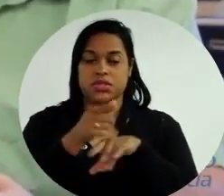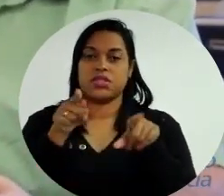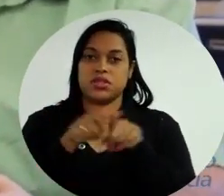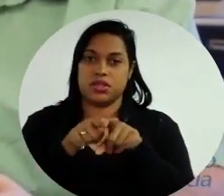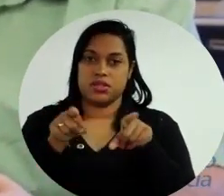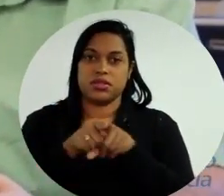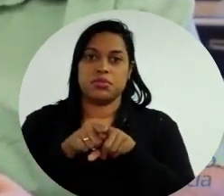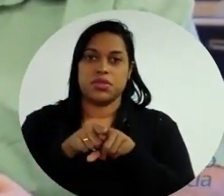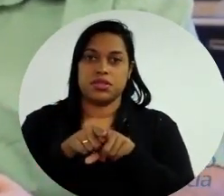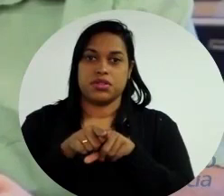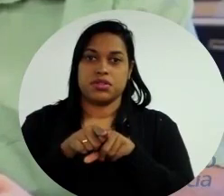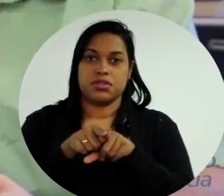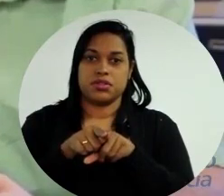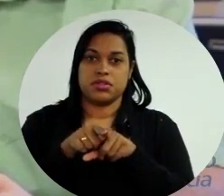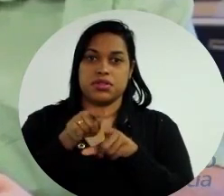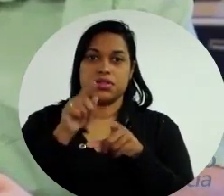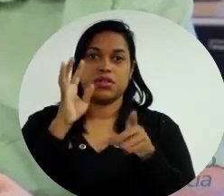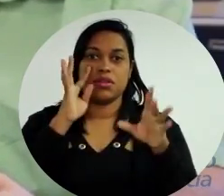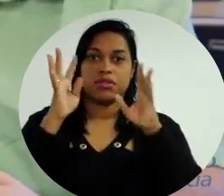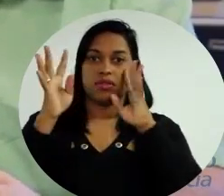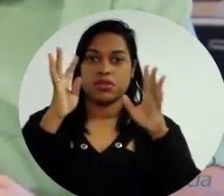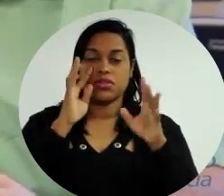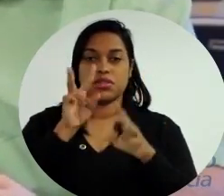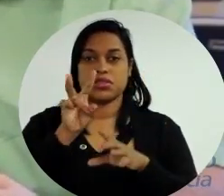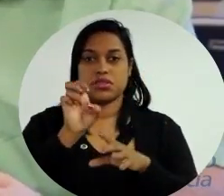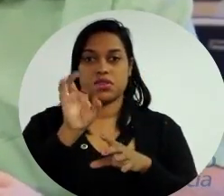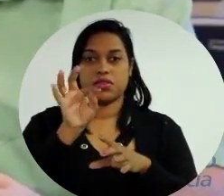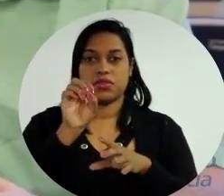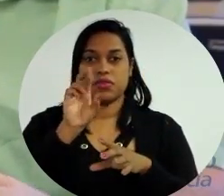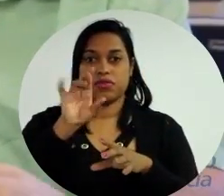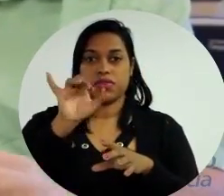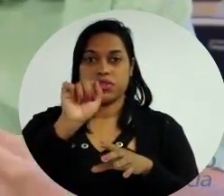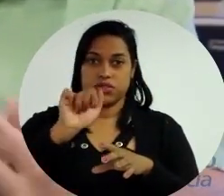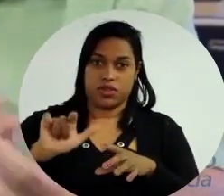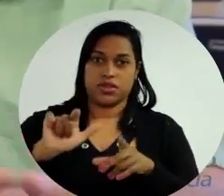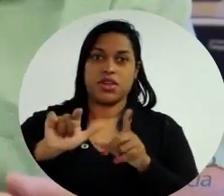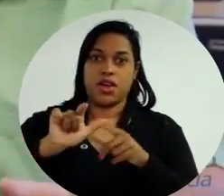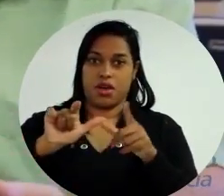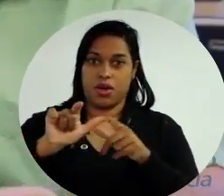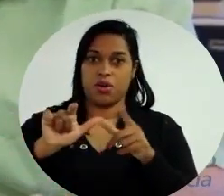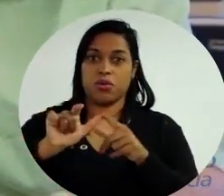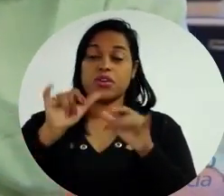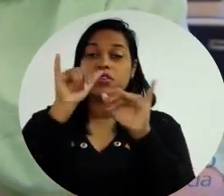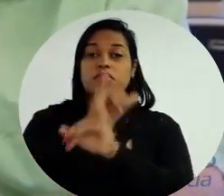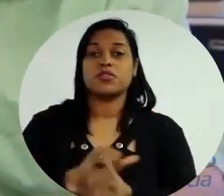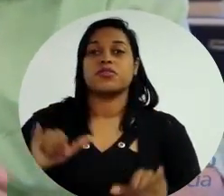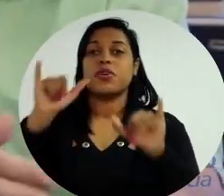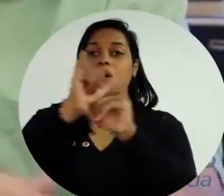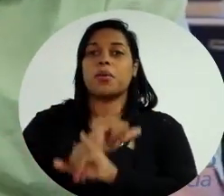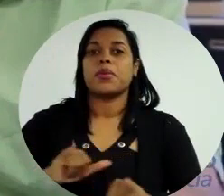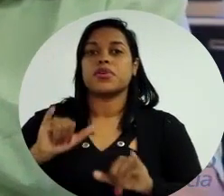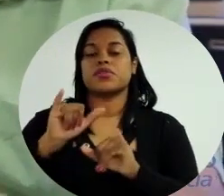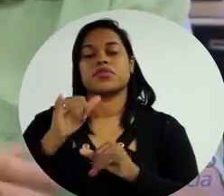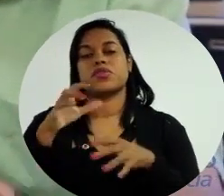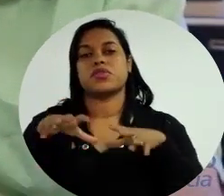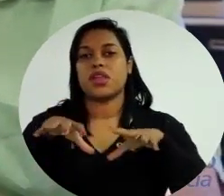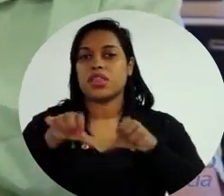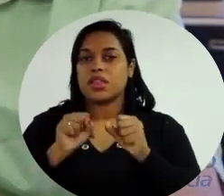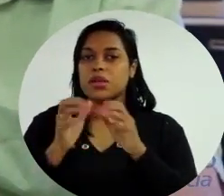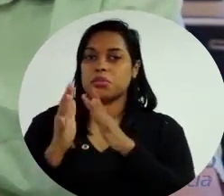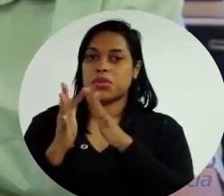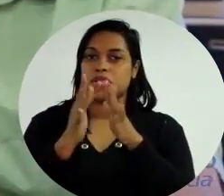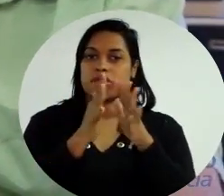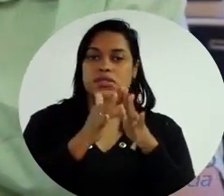introdutória de ilustração vetorial, não nos preocupamos em fornecer informações sobre animação